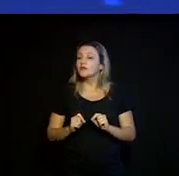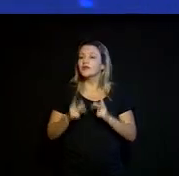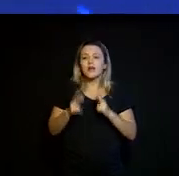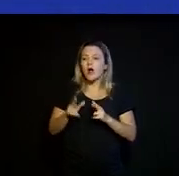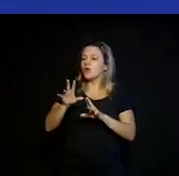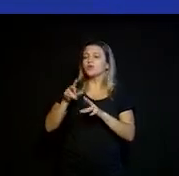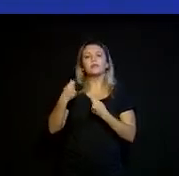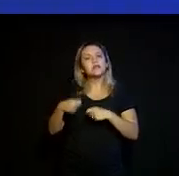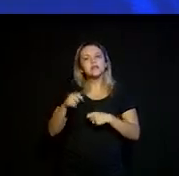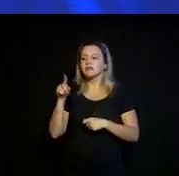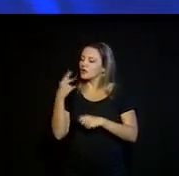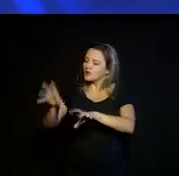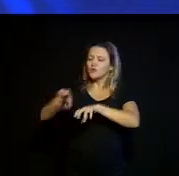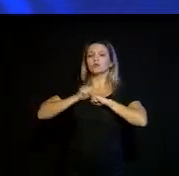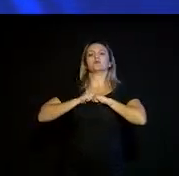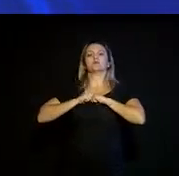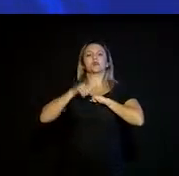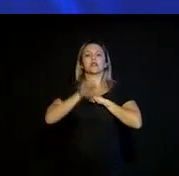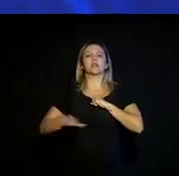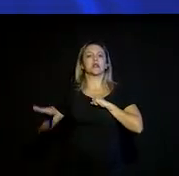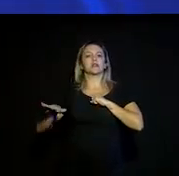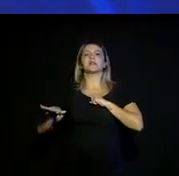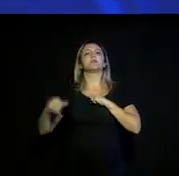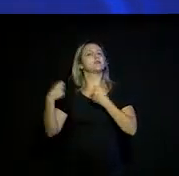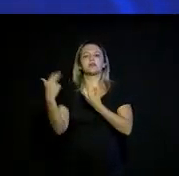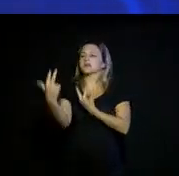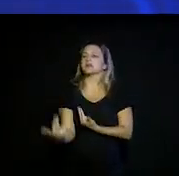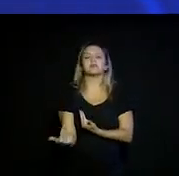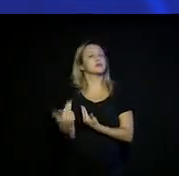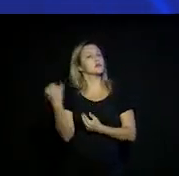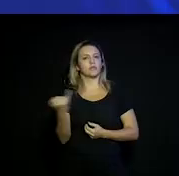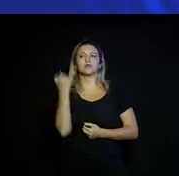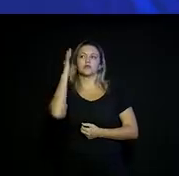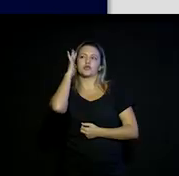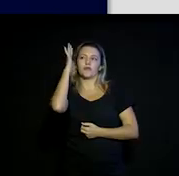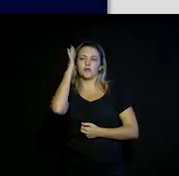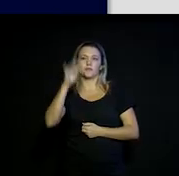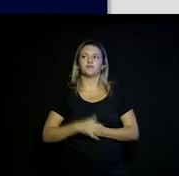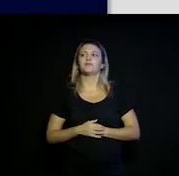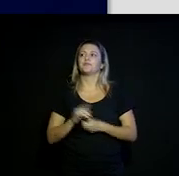uma criança. Isso é um elemento muito importante para refletirmos, né? O que mais?